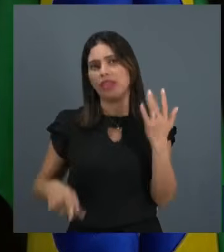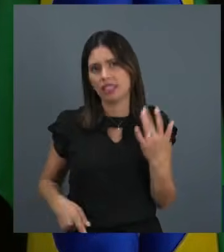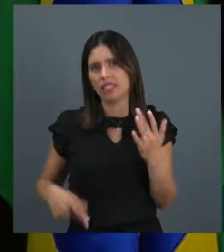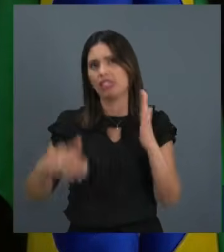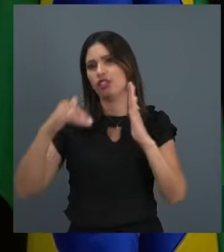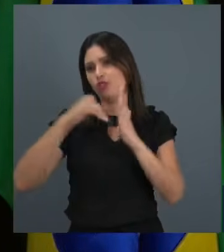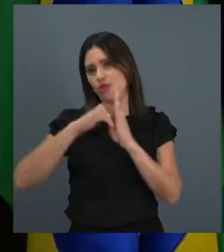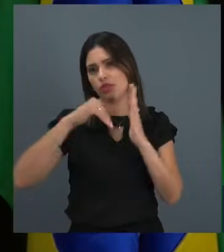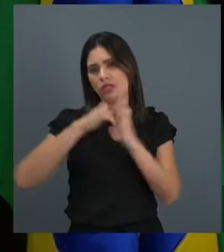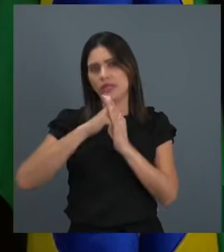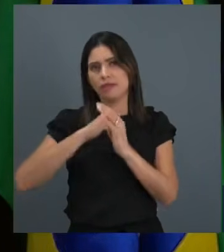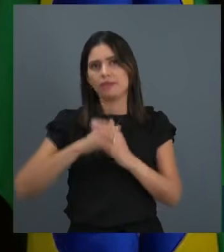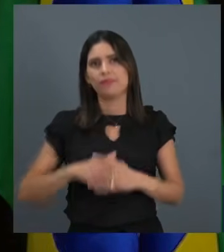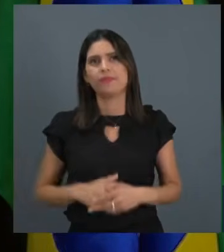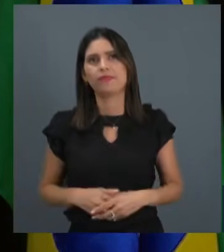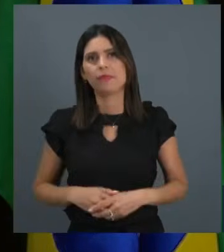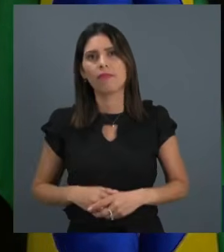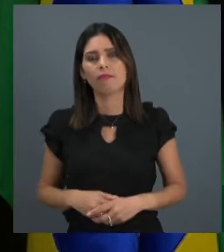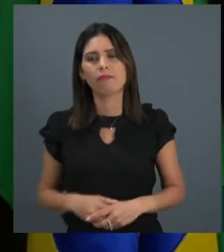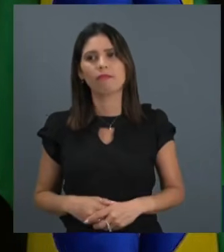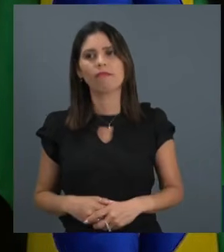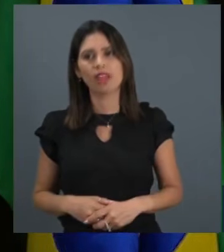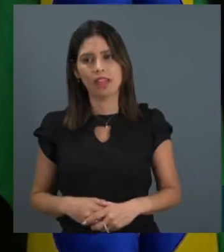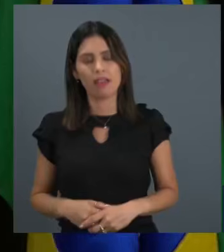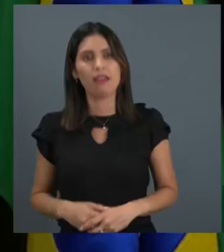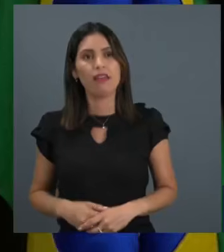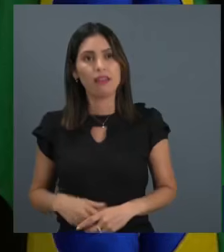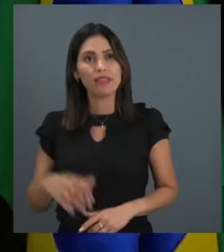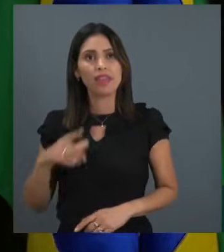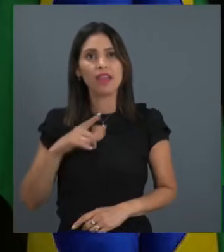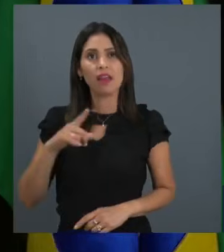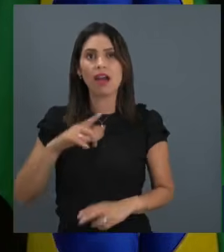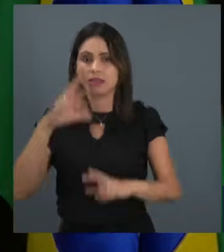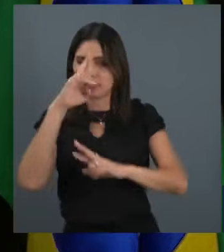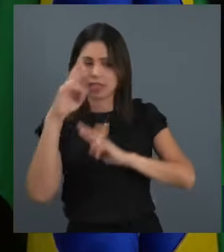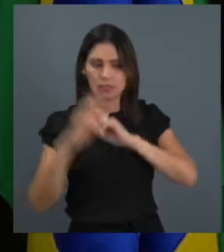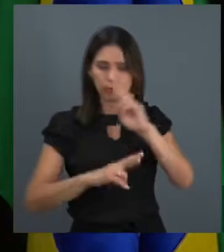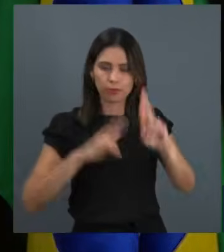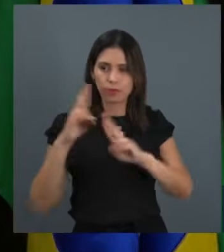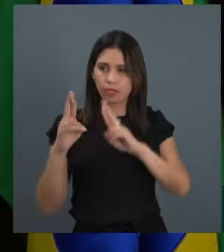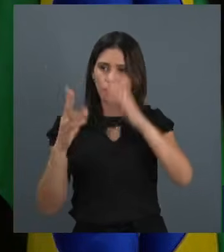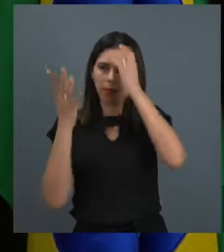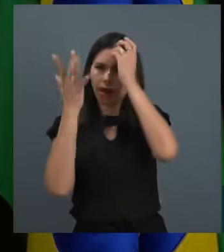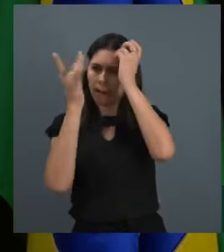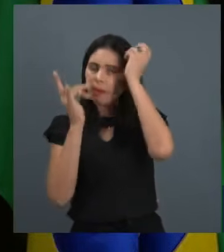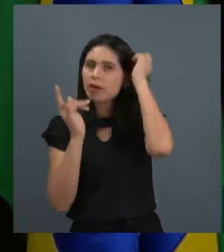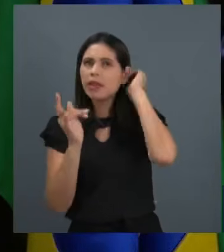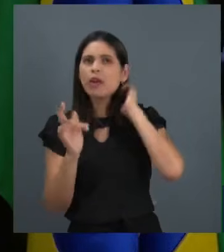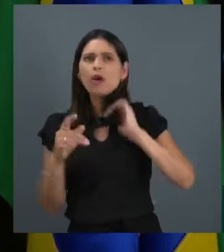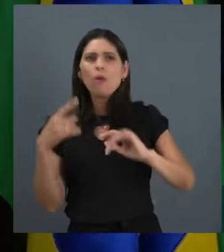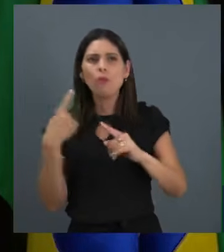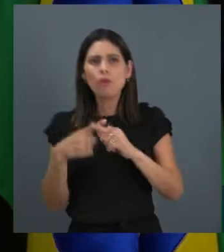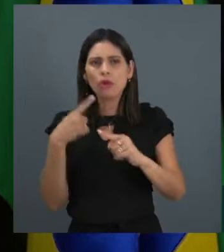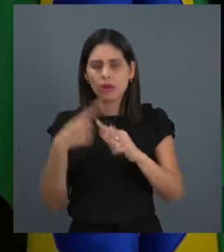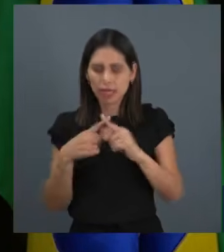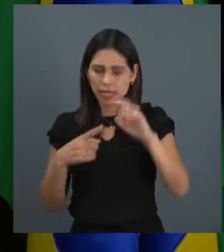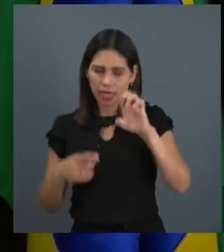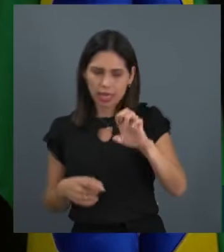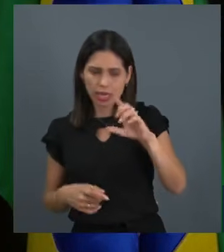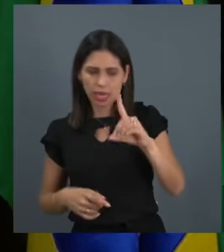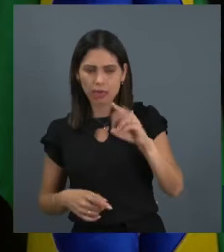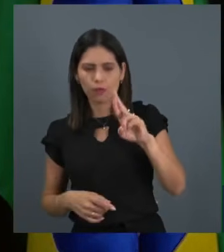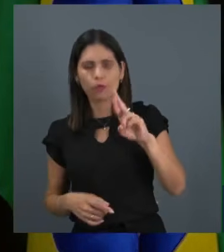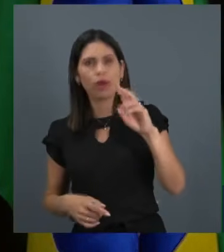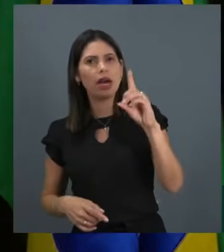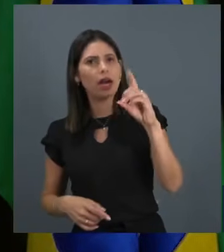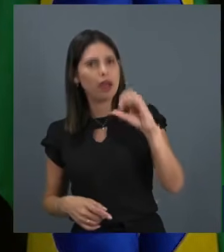Federal. Vamos buscar respostas para a seguinte pergunta amanhã, senhor presidente. Por que Eduardo Tagliaferro foi